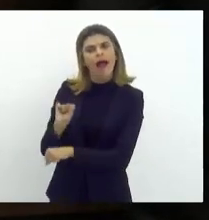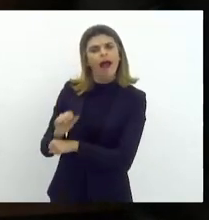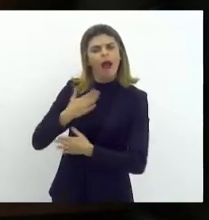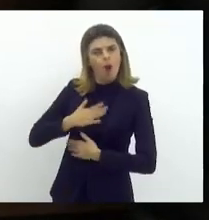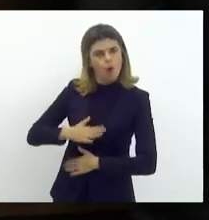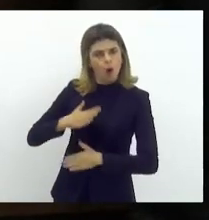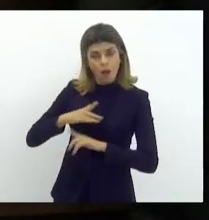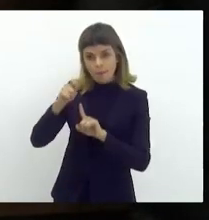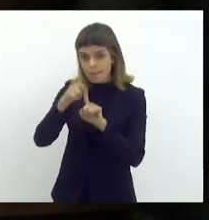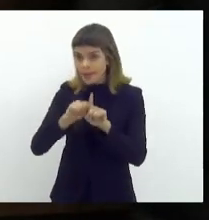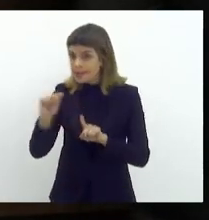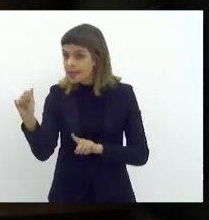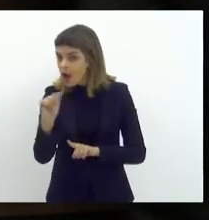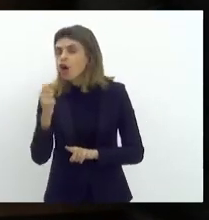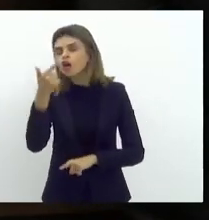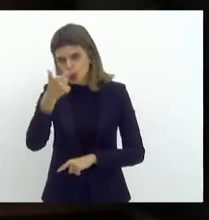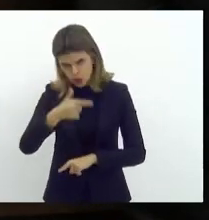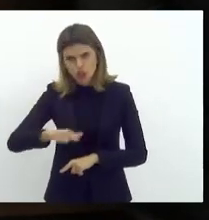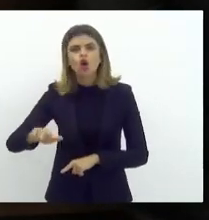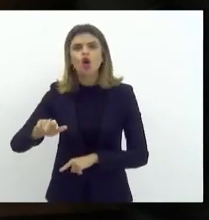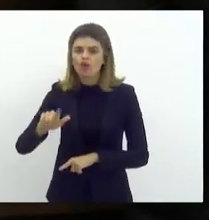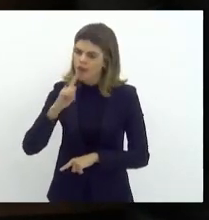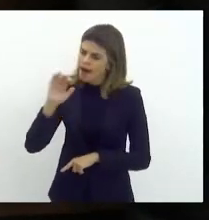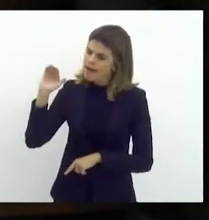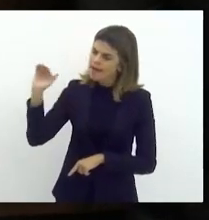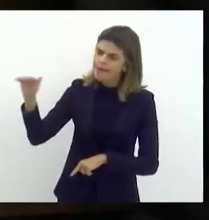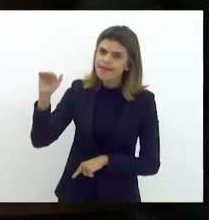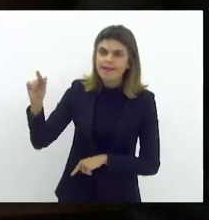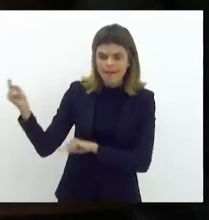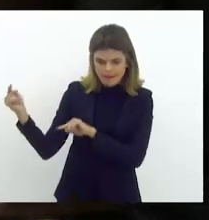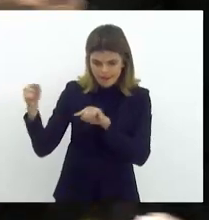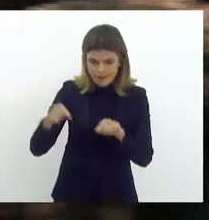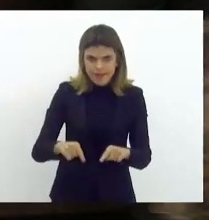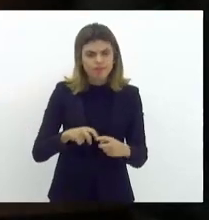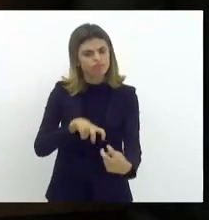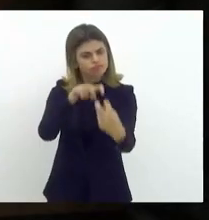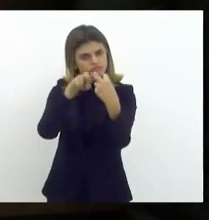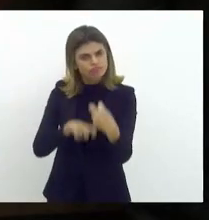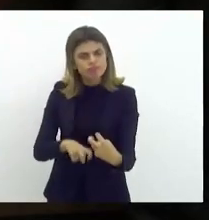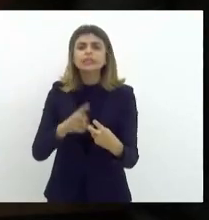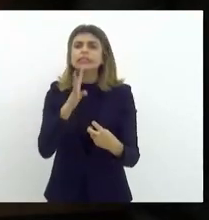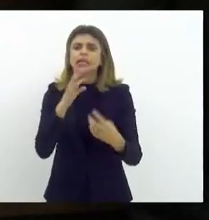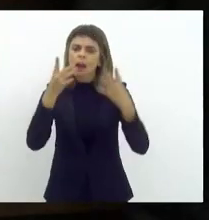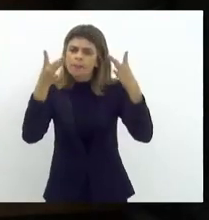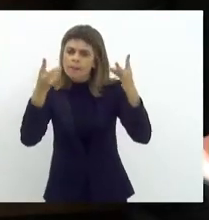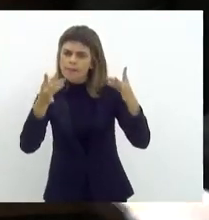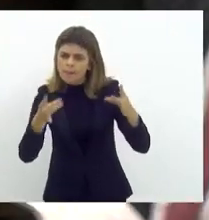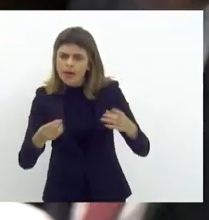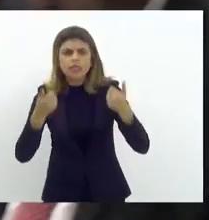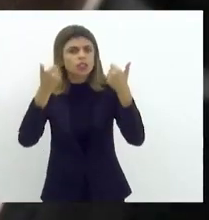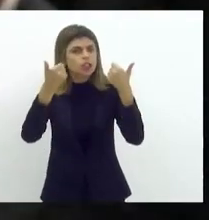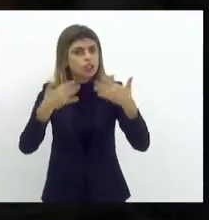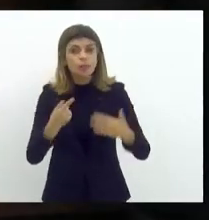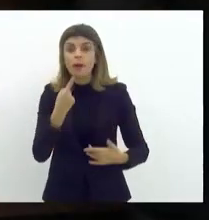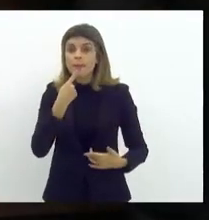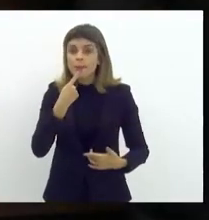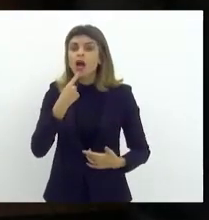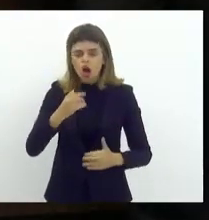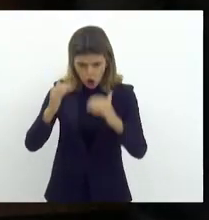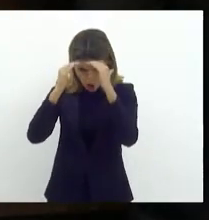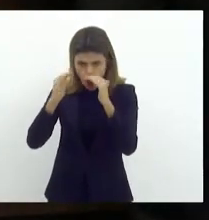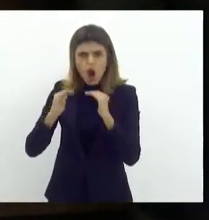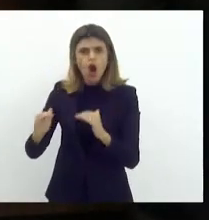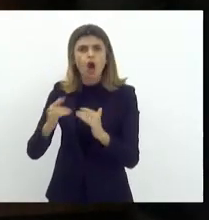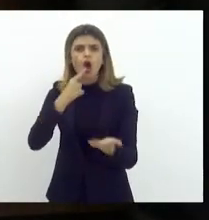que em agosto vai ser novamente em estado estar nessa casa prestar esclarecimentos e honrar a palavra que